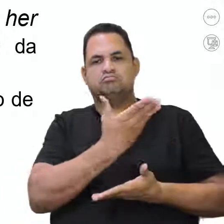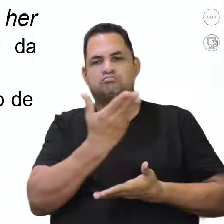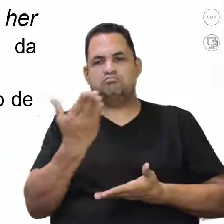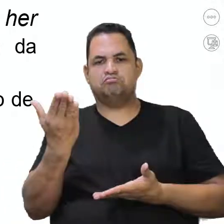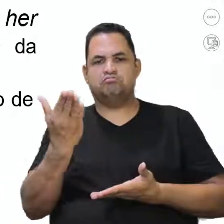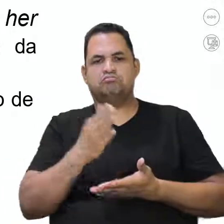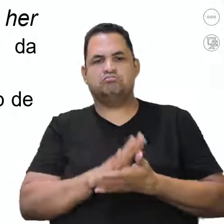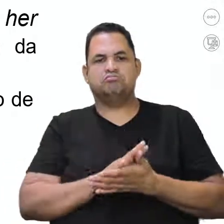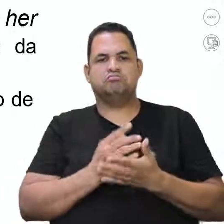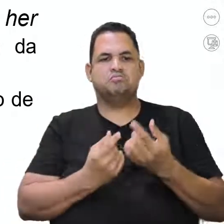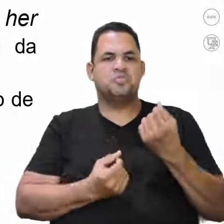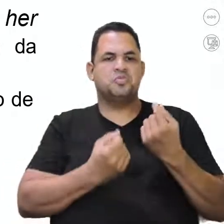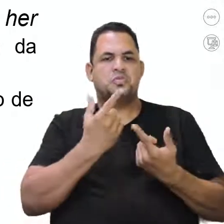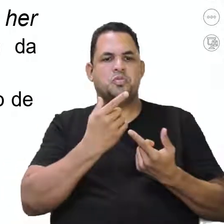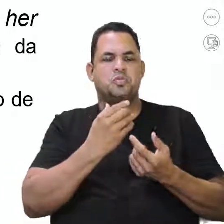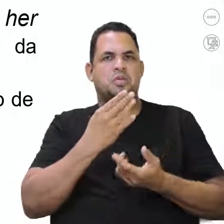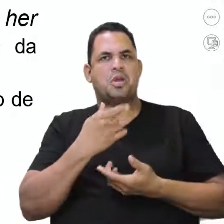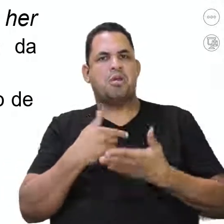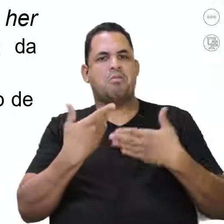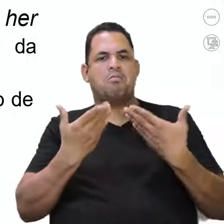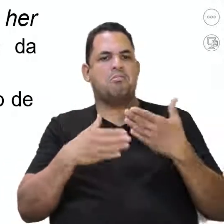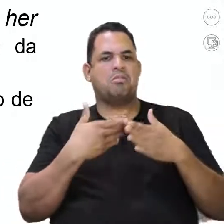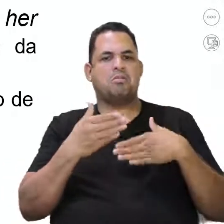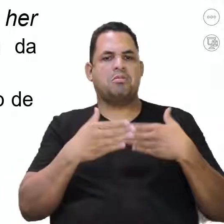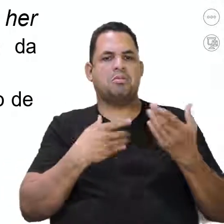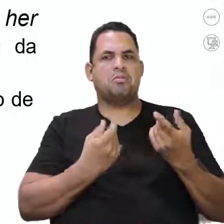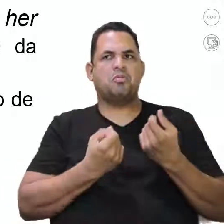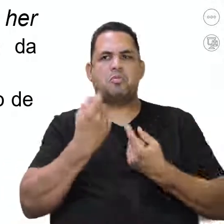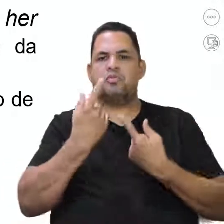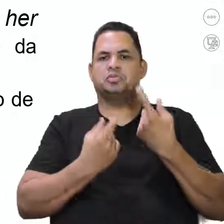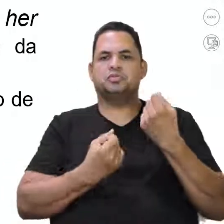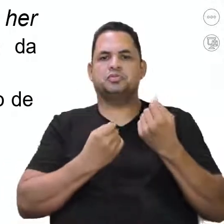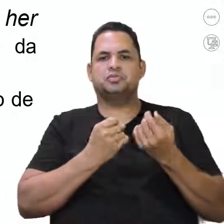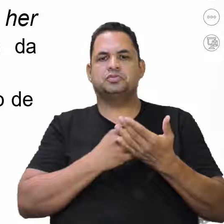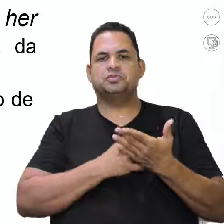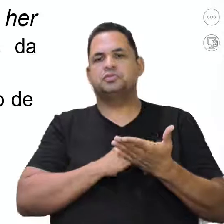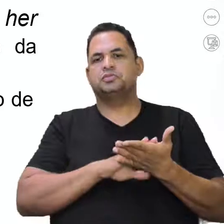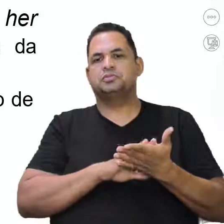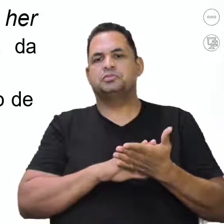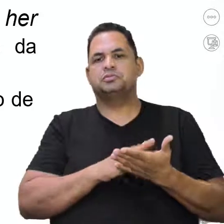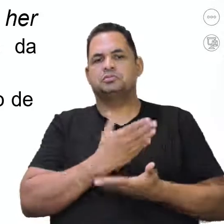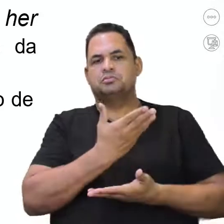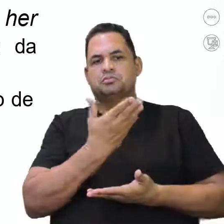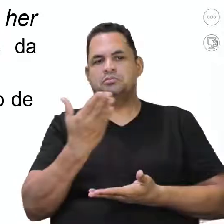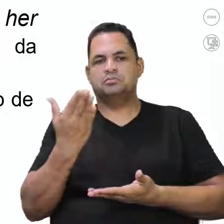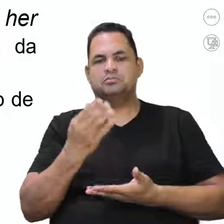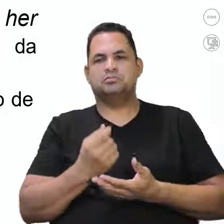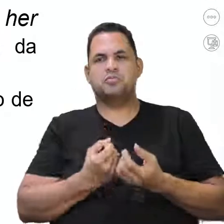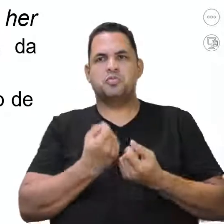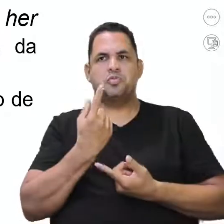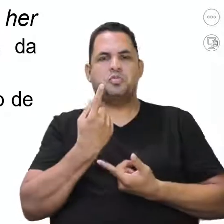isso. Algum, algo, alguns, alguma, algumas,